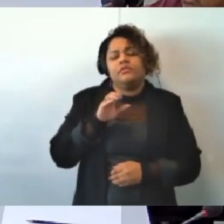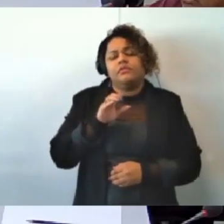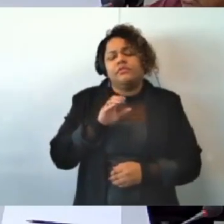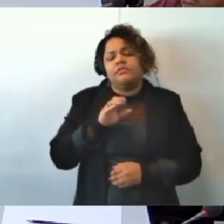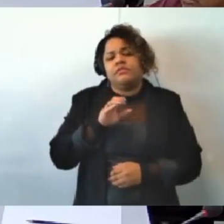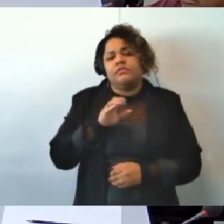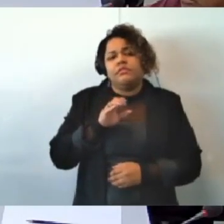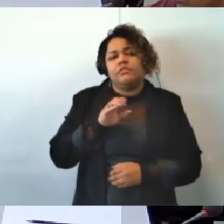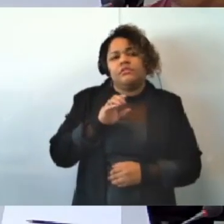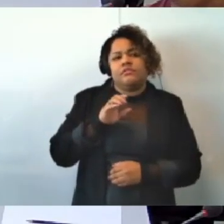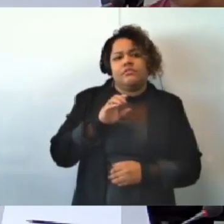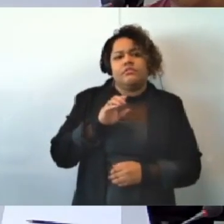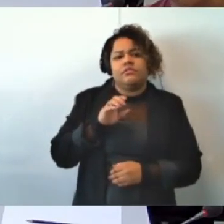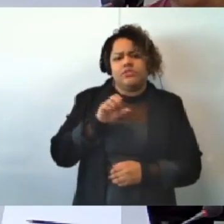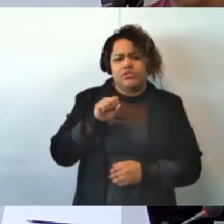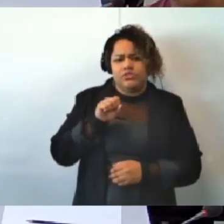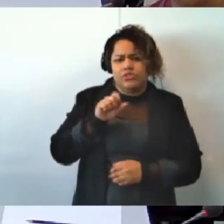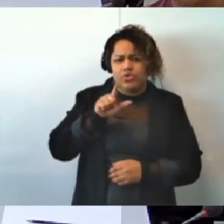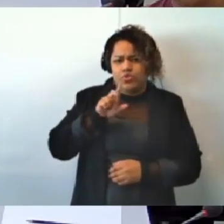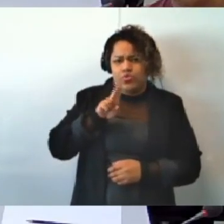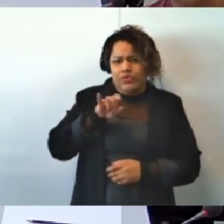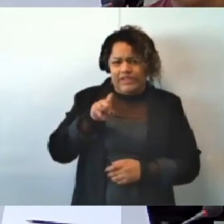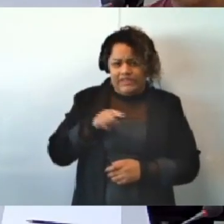Luiz Fernando, tá representando?